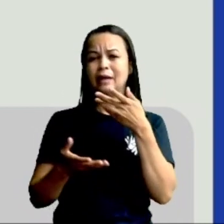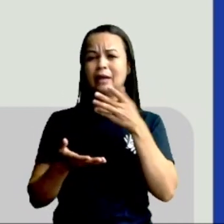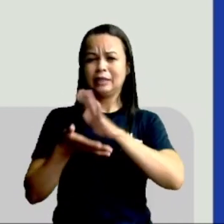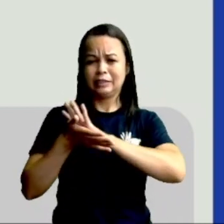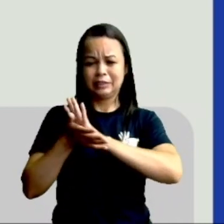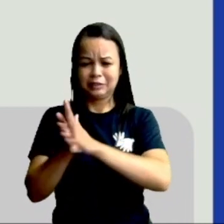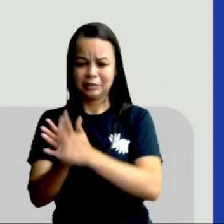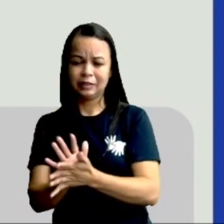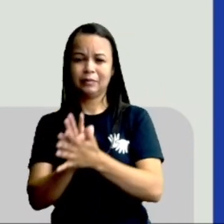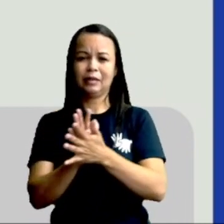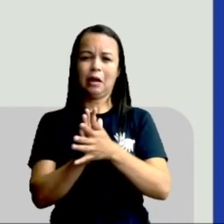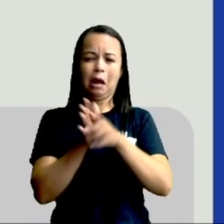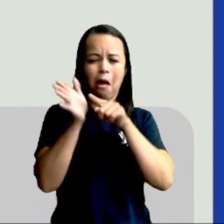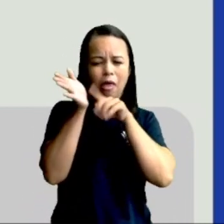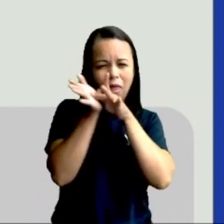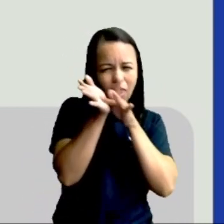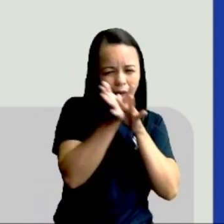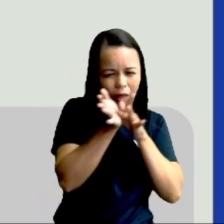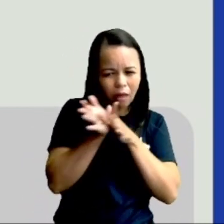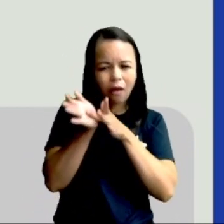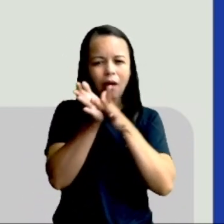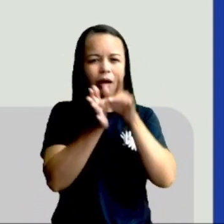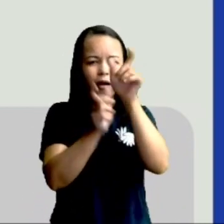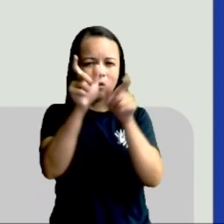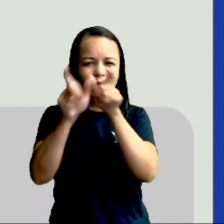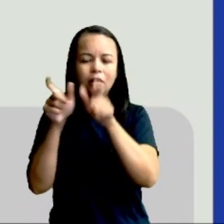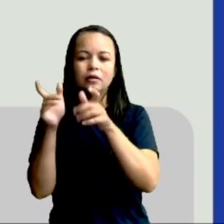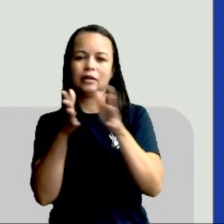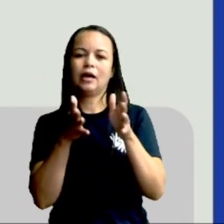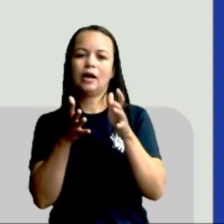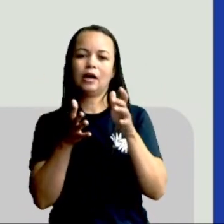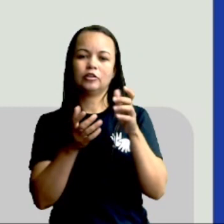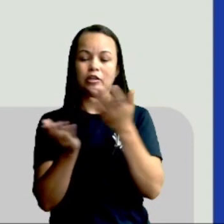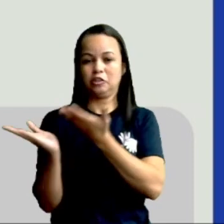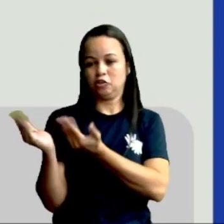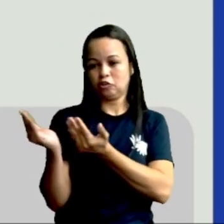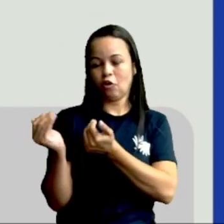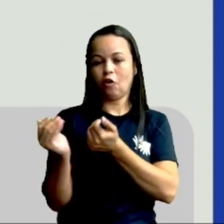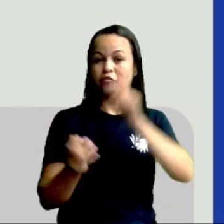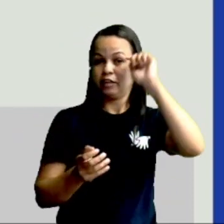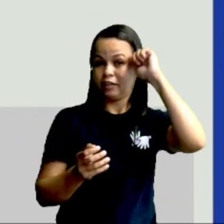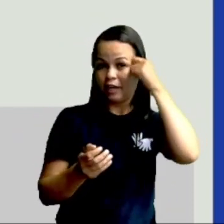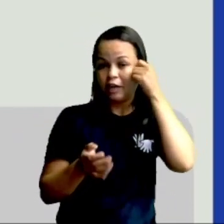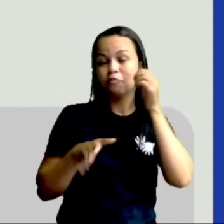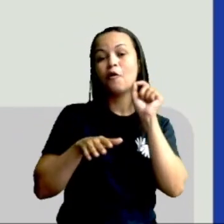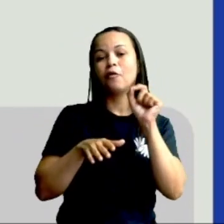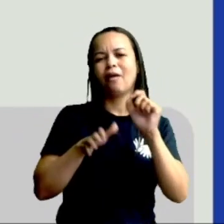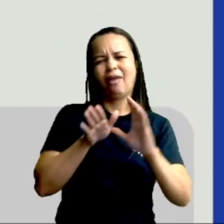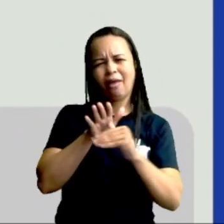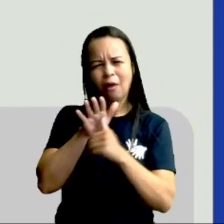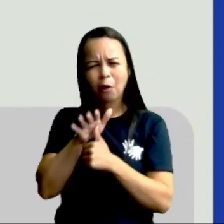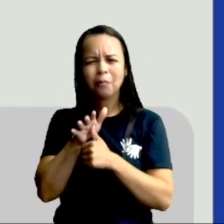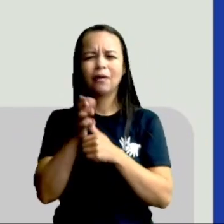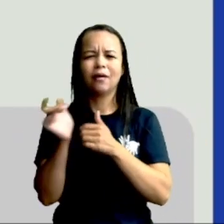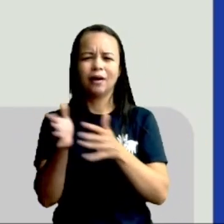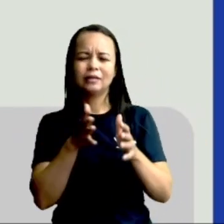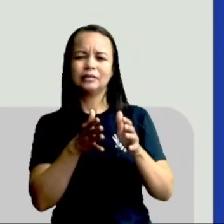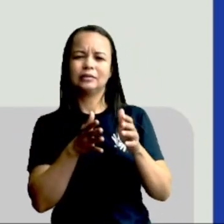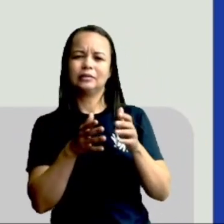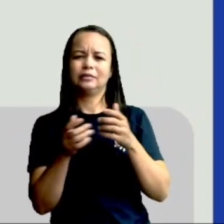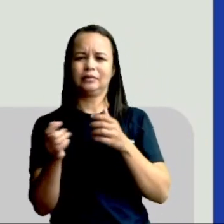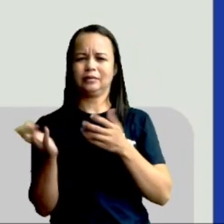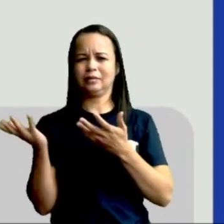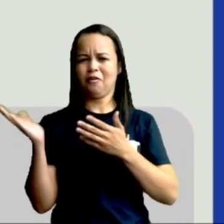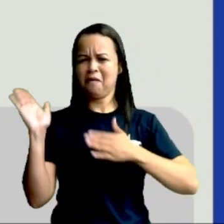a desconfiar, a achar que jovens negros vão assaltar, são bandidos, né? Então a